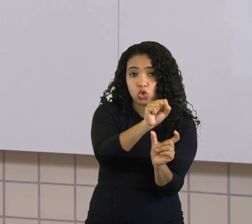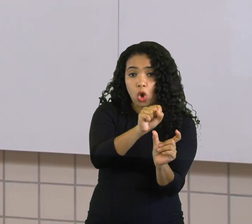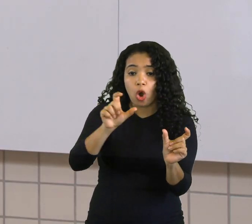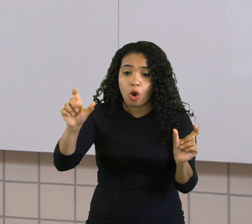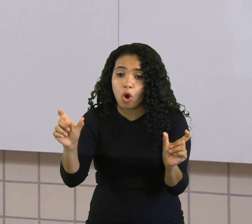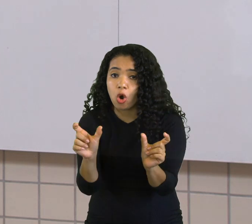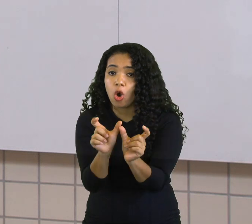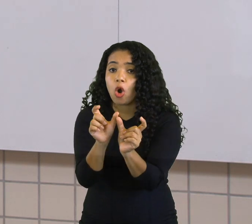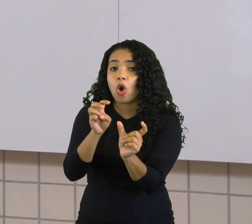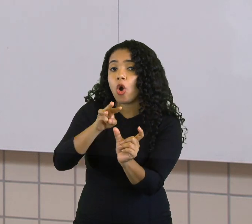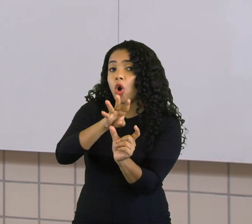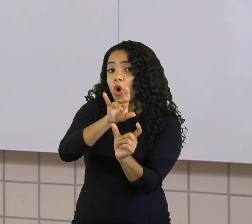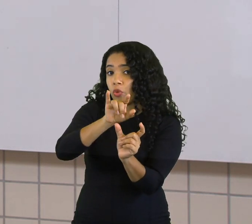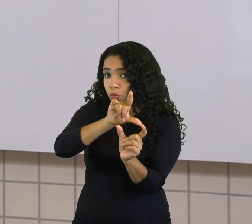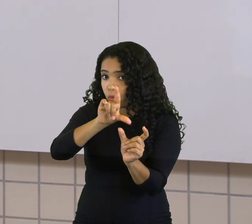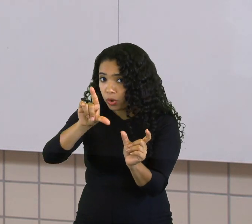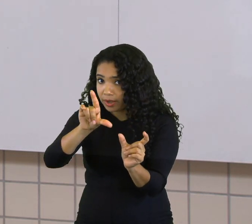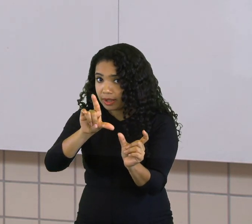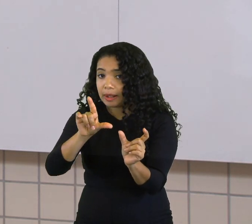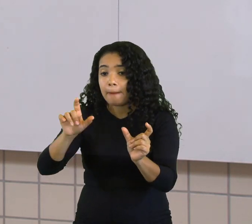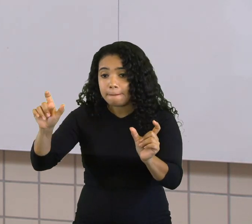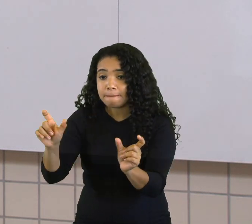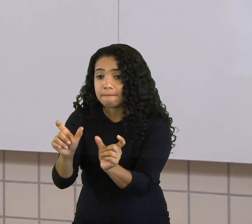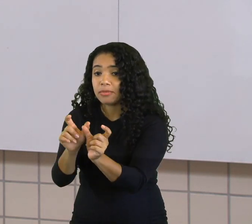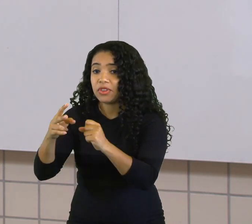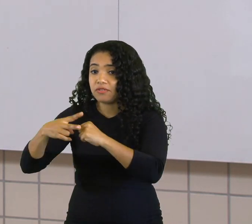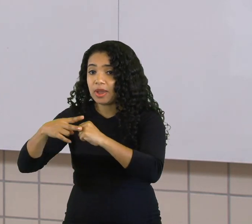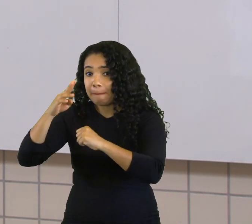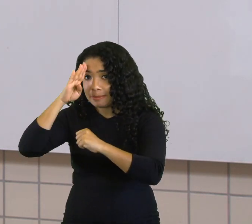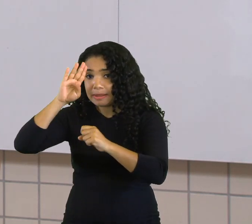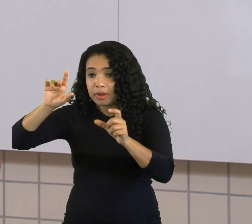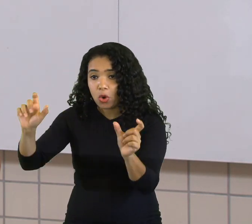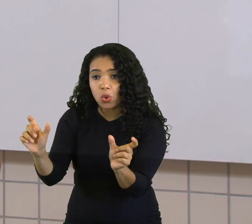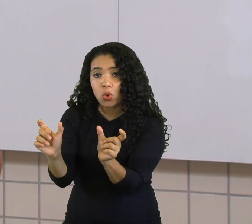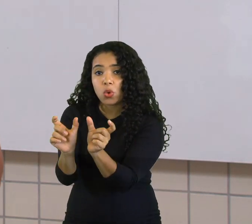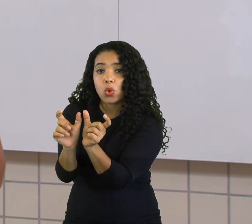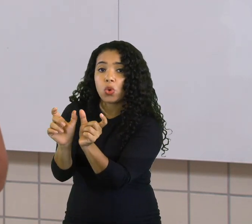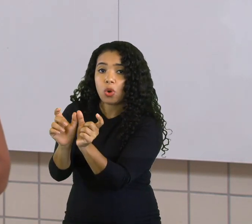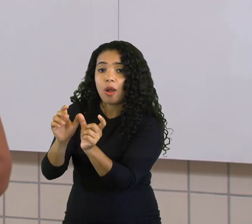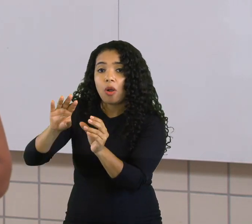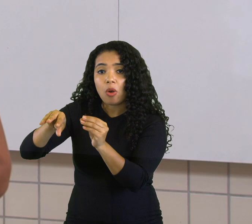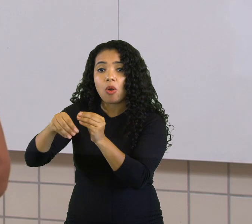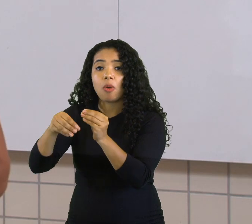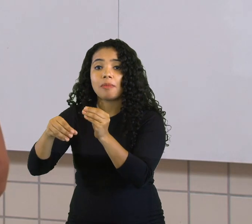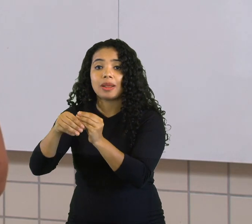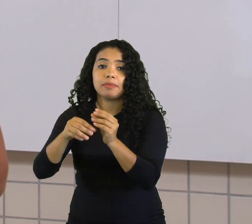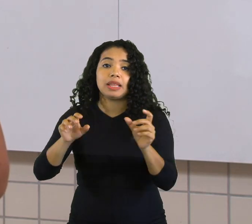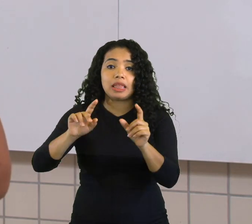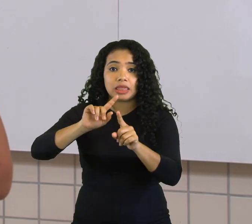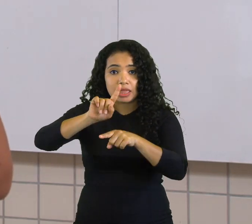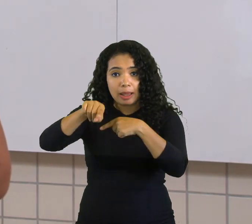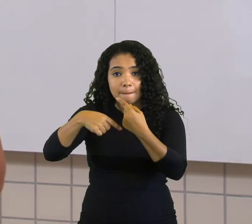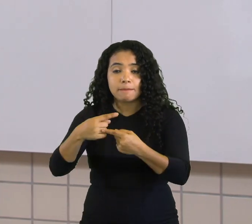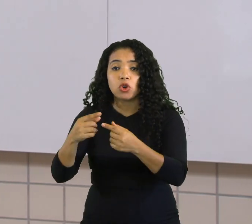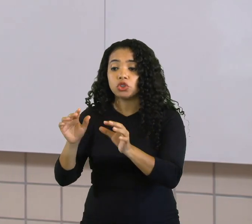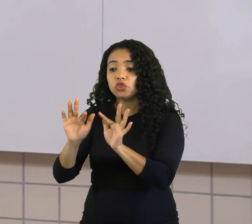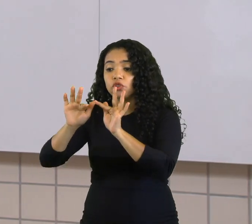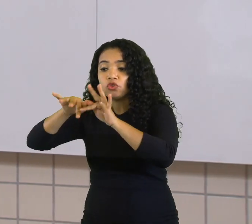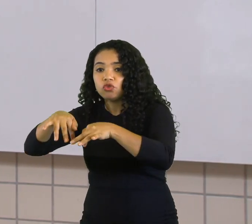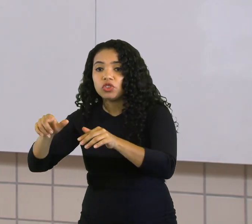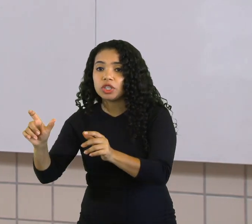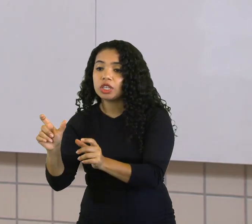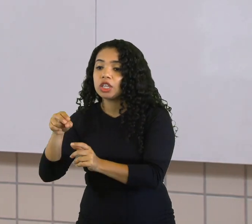sujeito, o will, o verbo principal e o complemento, na forma negativa você só vai colocar o not, que é a partícula de